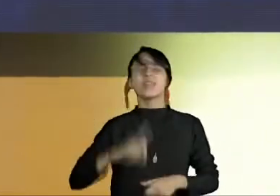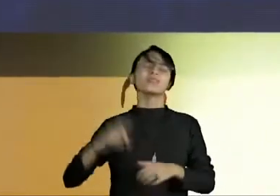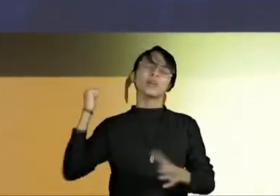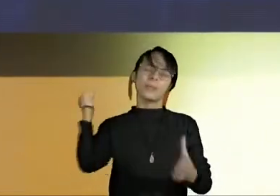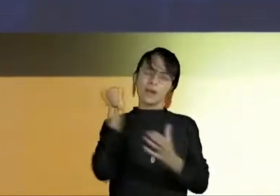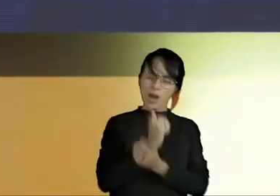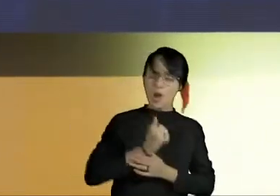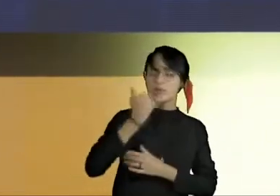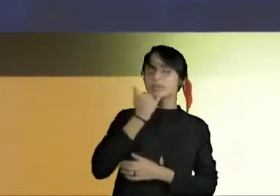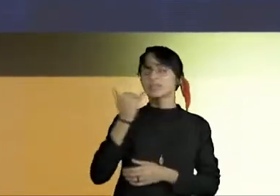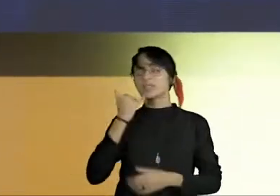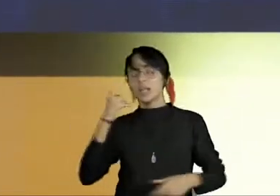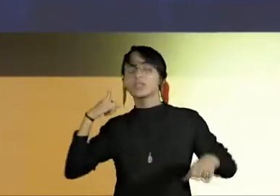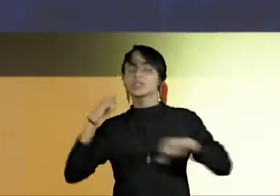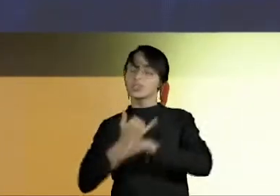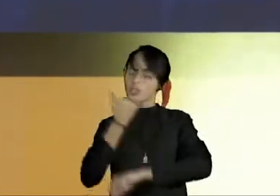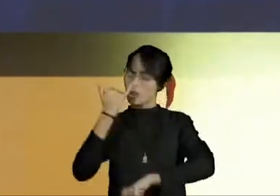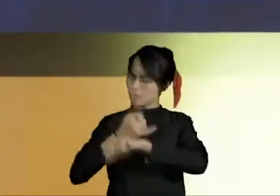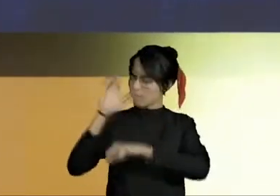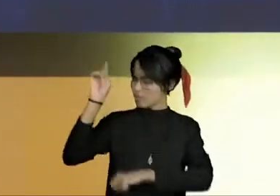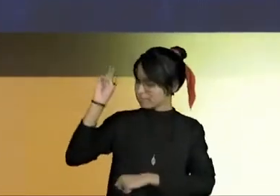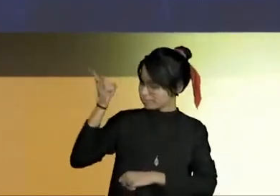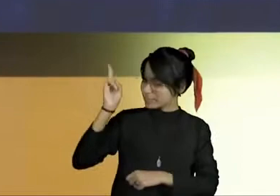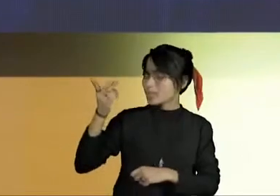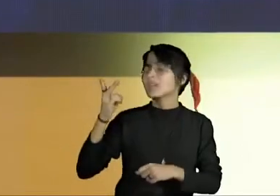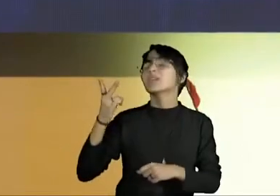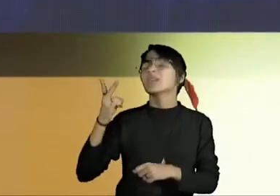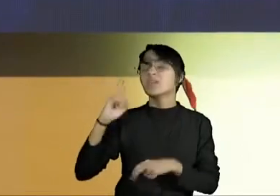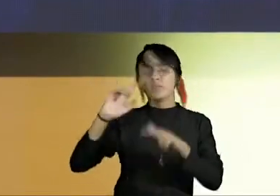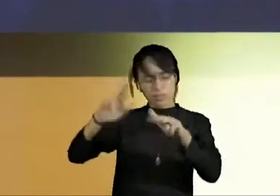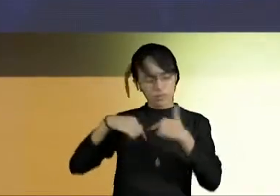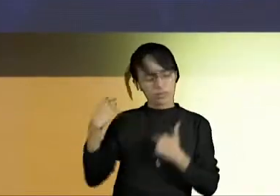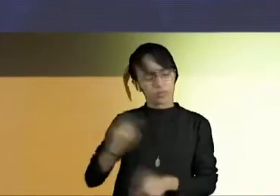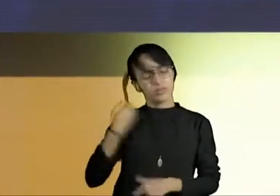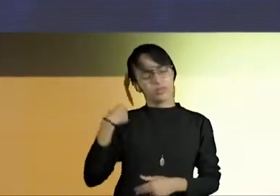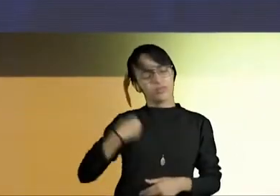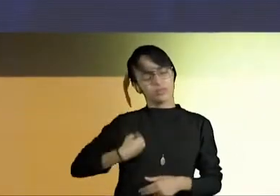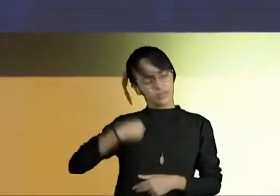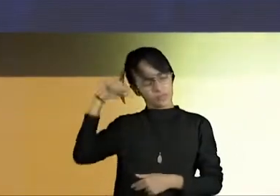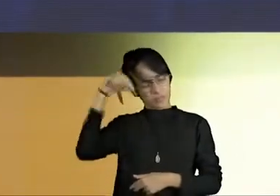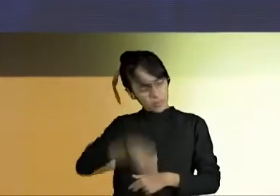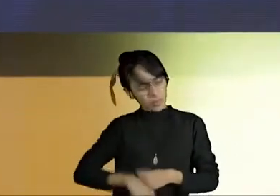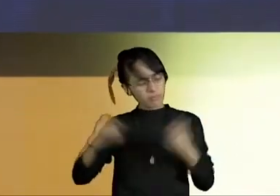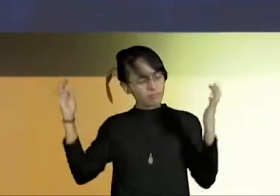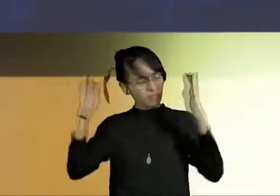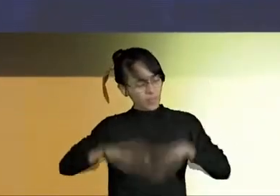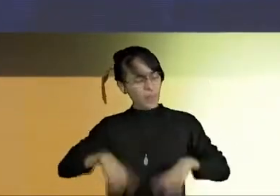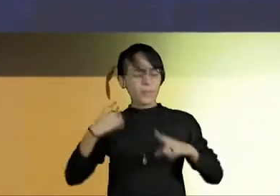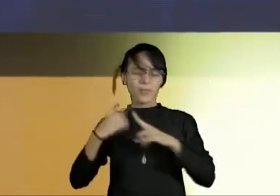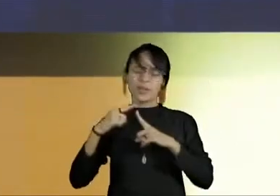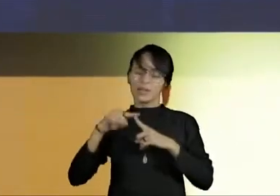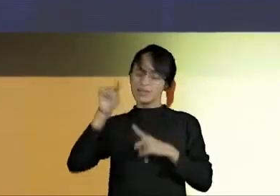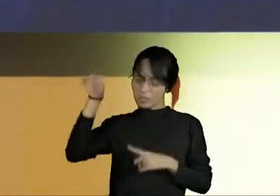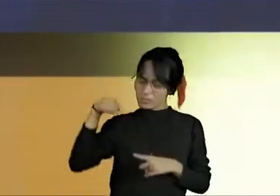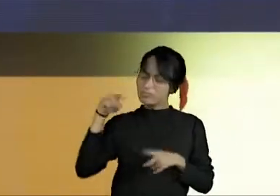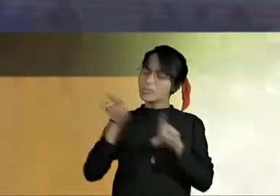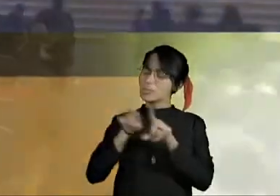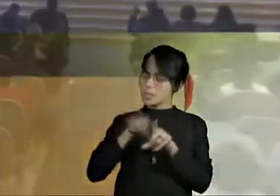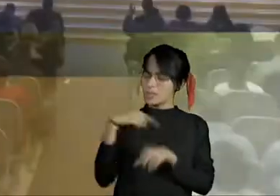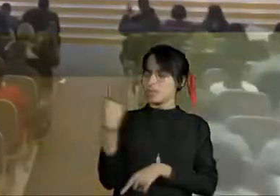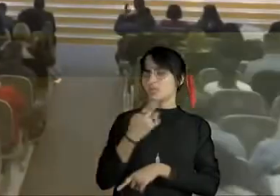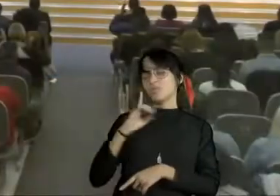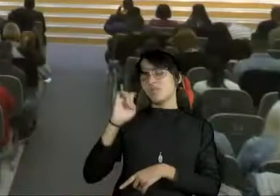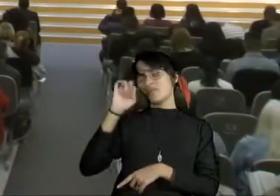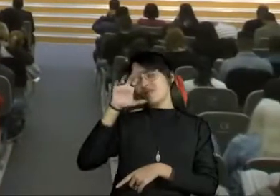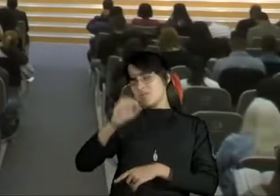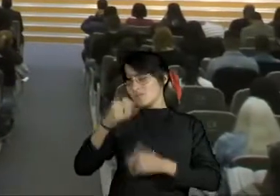de Isaac, o Deus de Jacó, e por isso nós viemos aqui, porque tu também é o nosso Deus. Graças